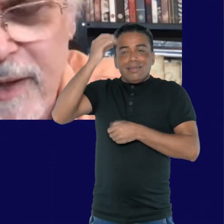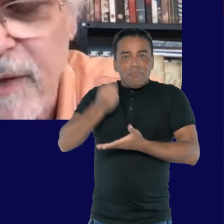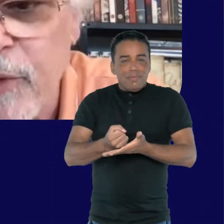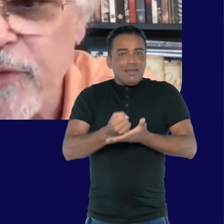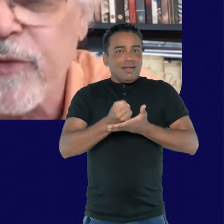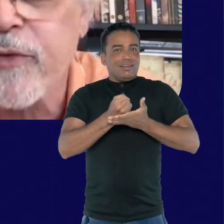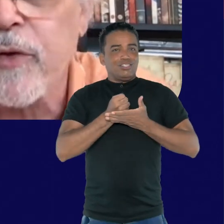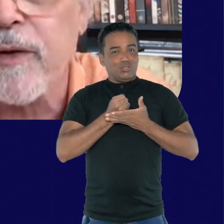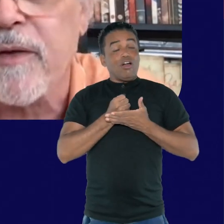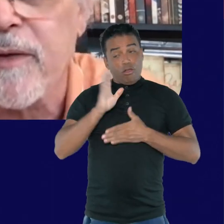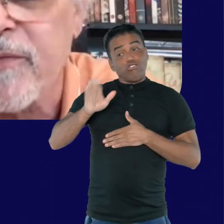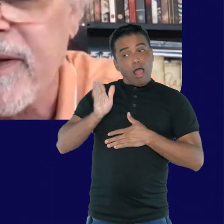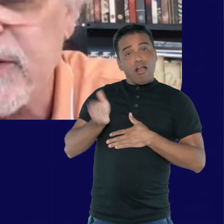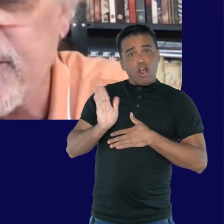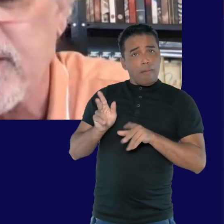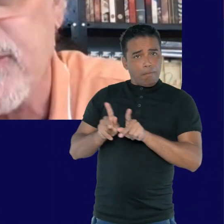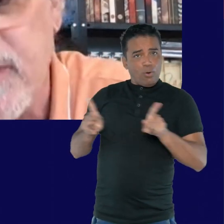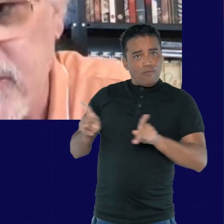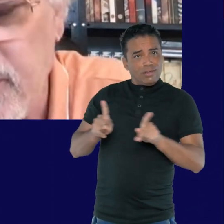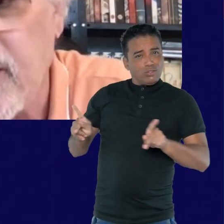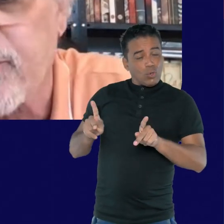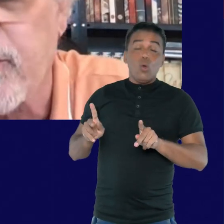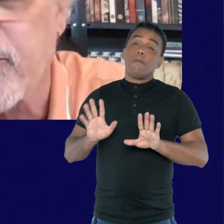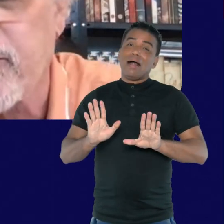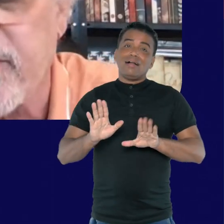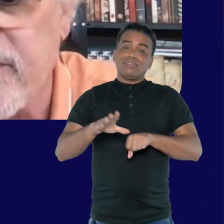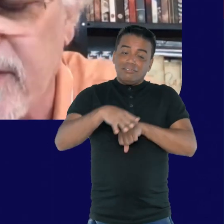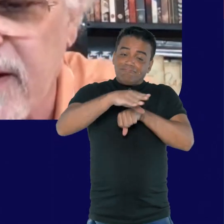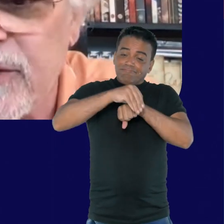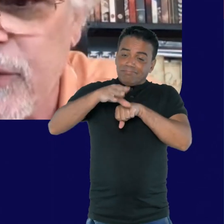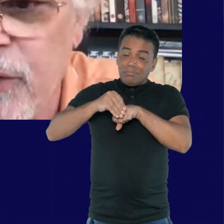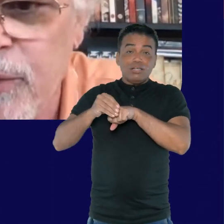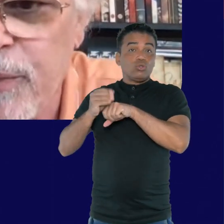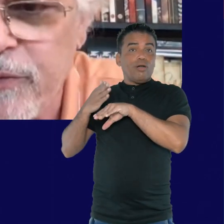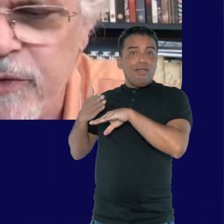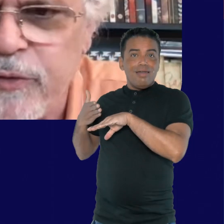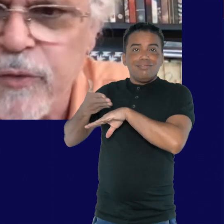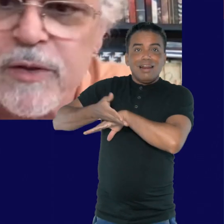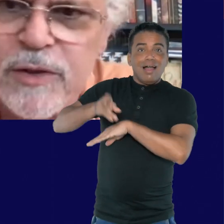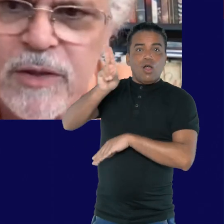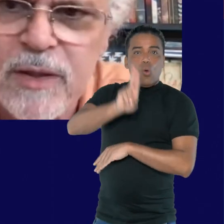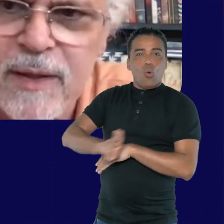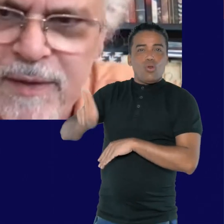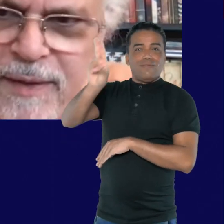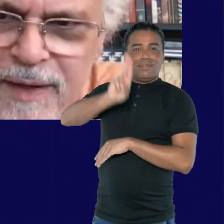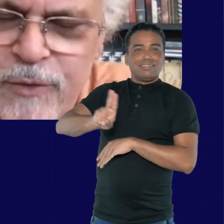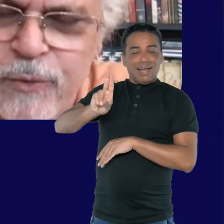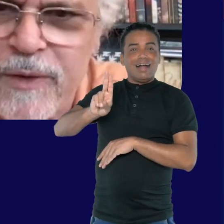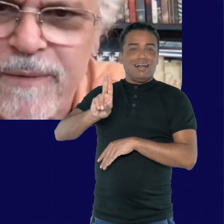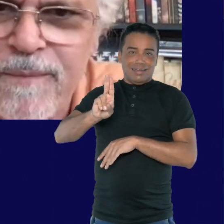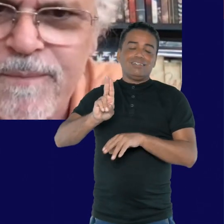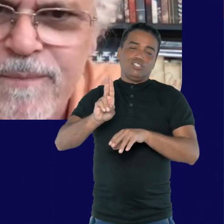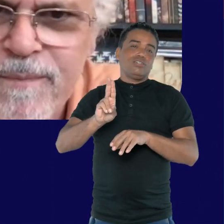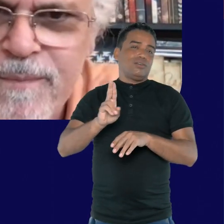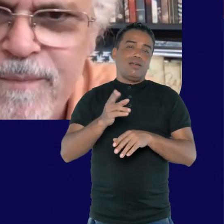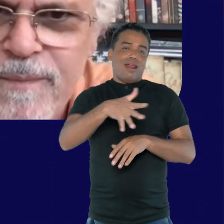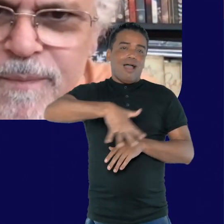eu já era professor, evidentemente, mas que me levou à universidade como professor de